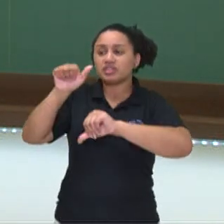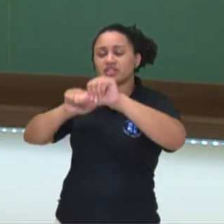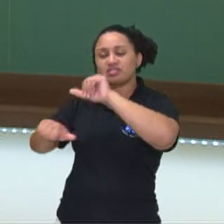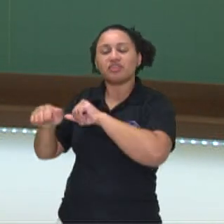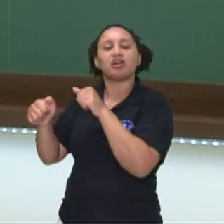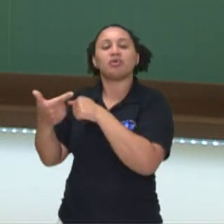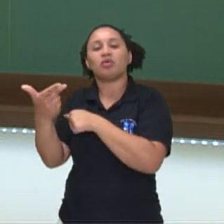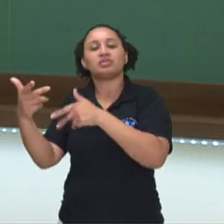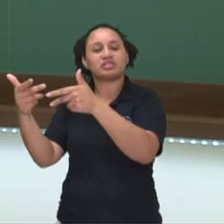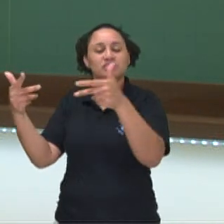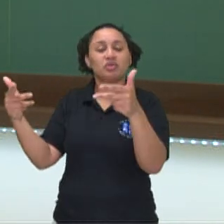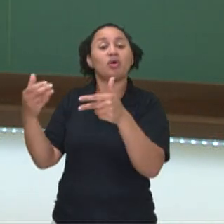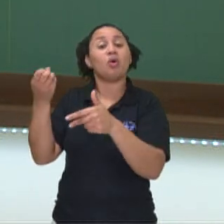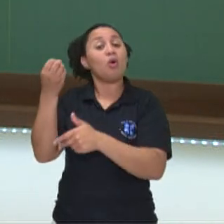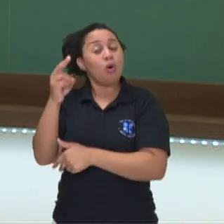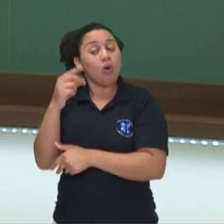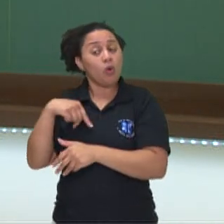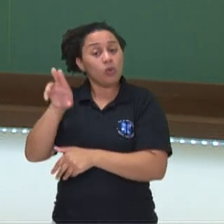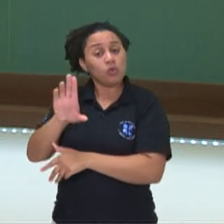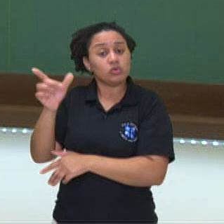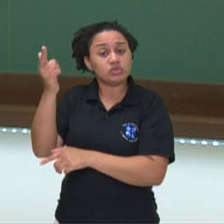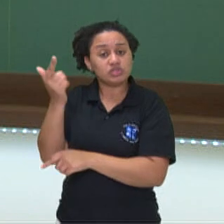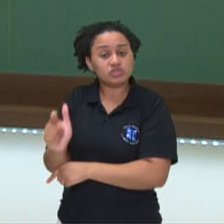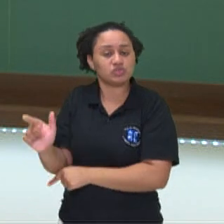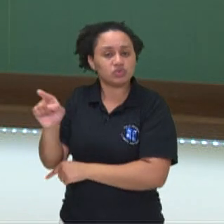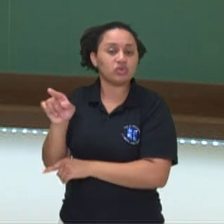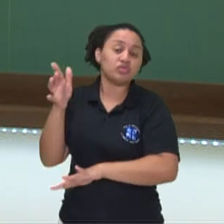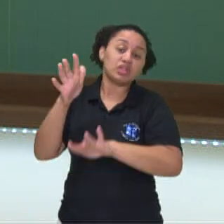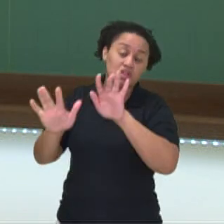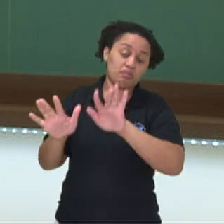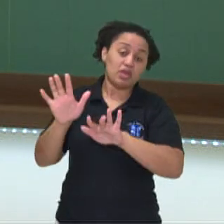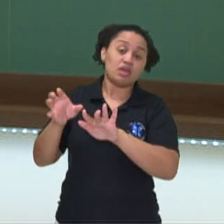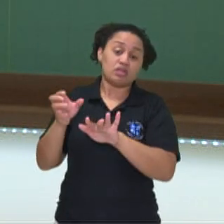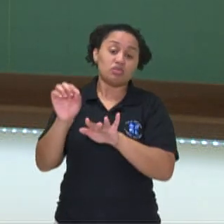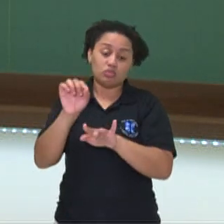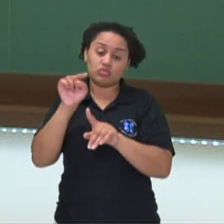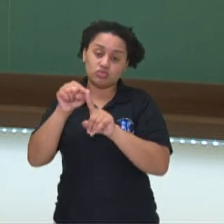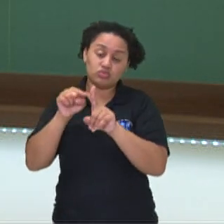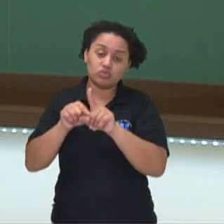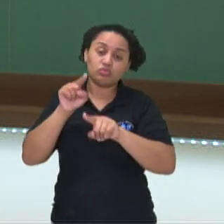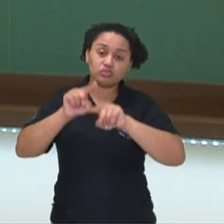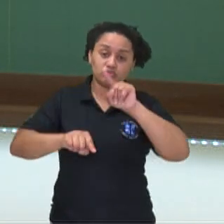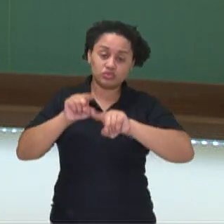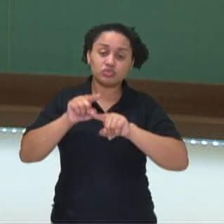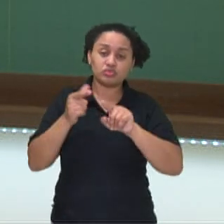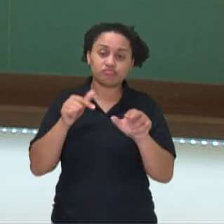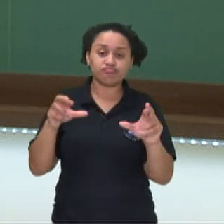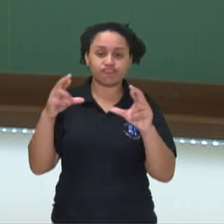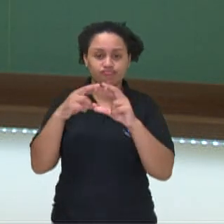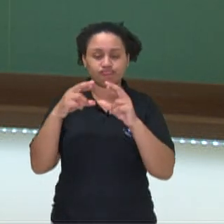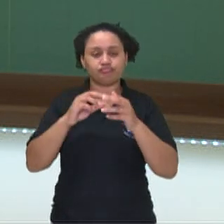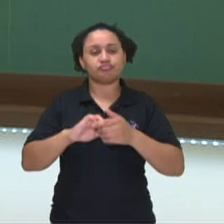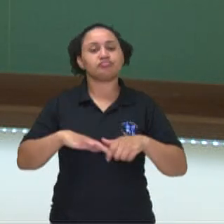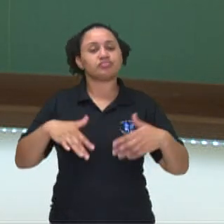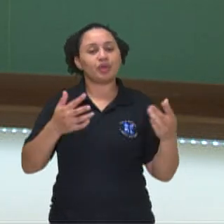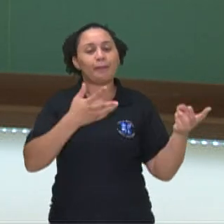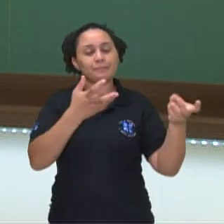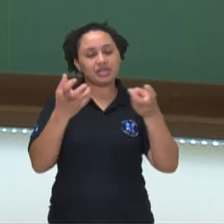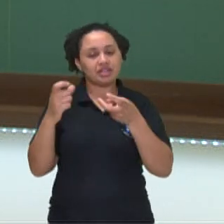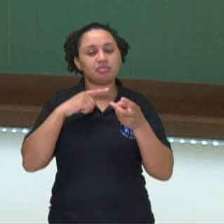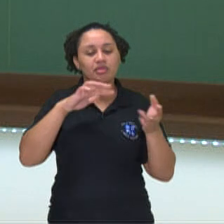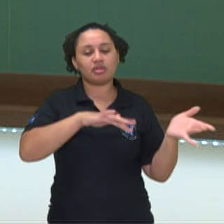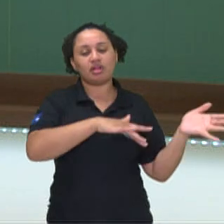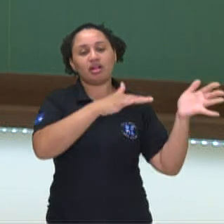outros itens ou ainda vai reutilizá-los de acordo com o tipo do produto que está sendo reciclado. Então percebe-se toda